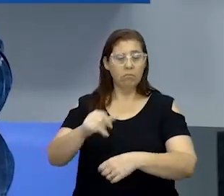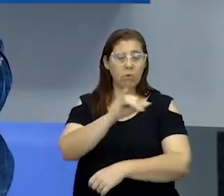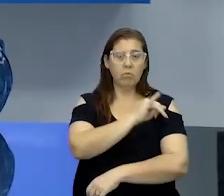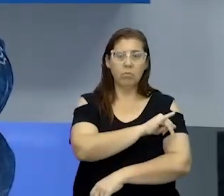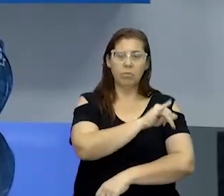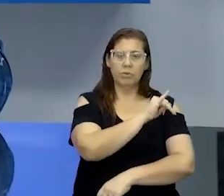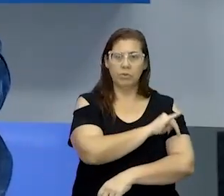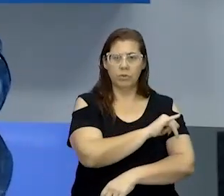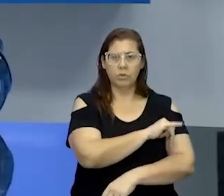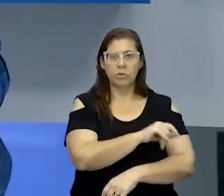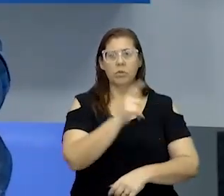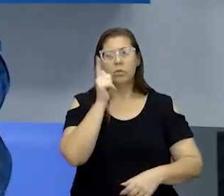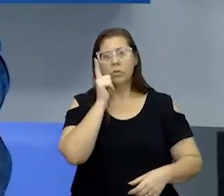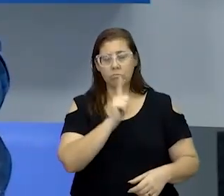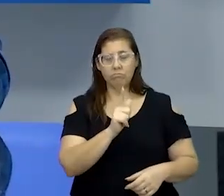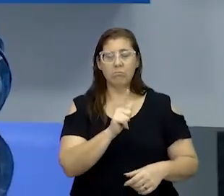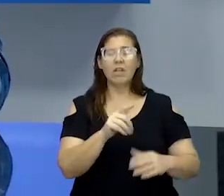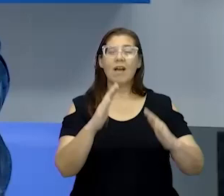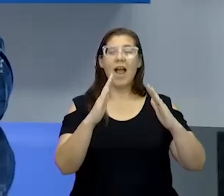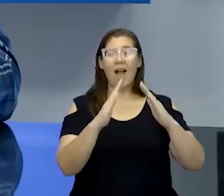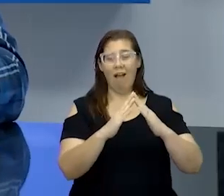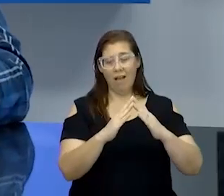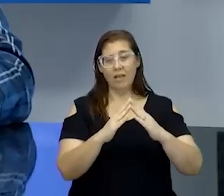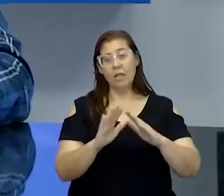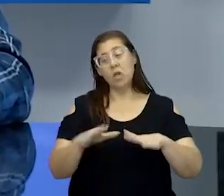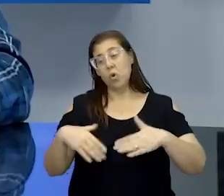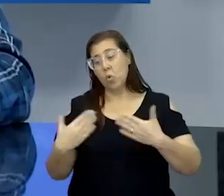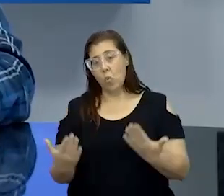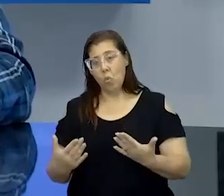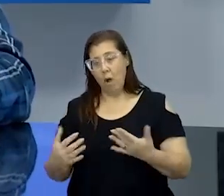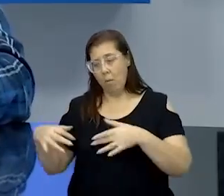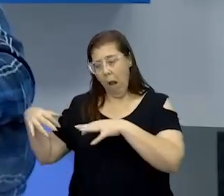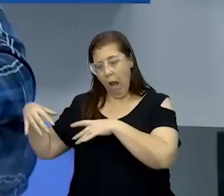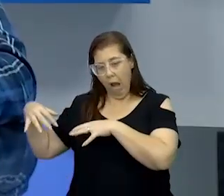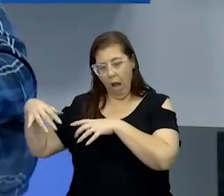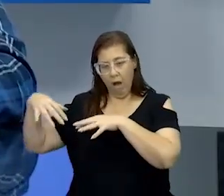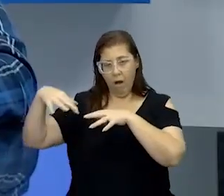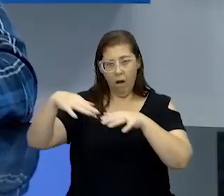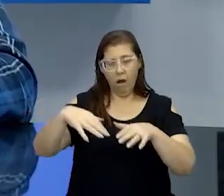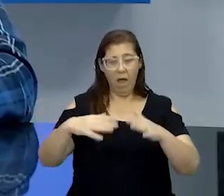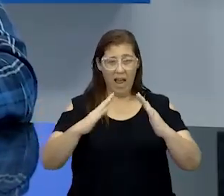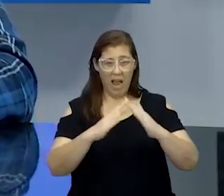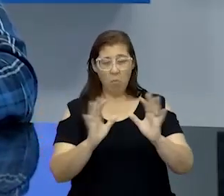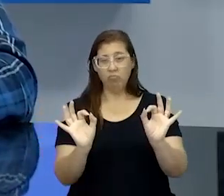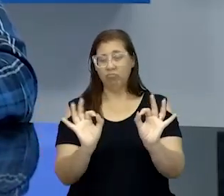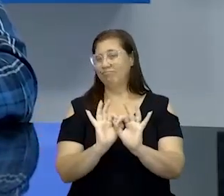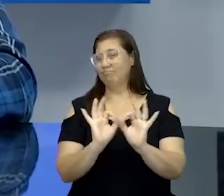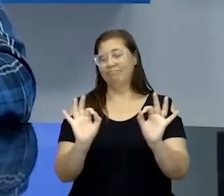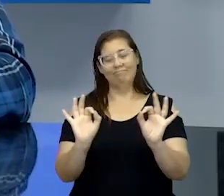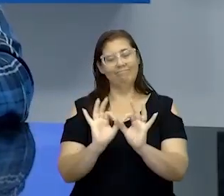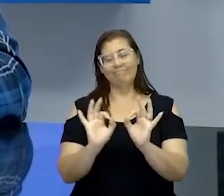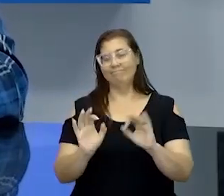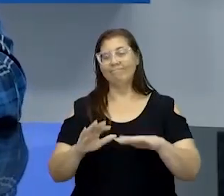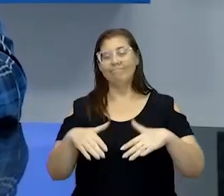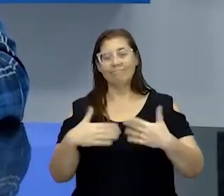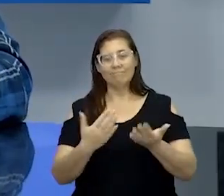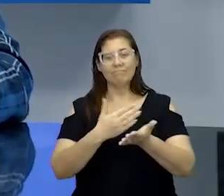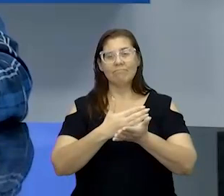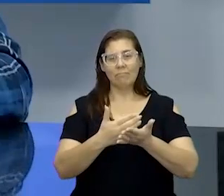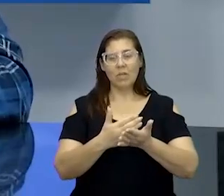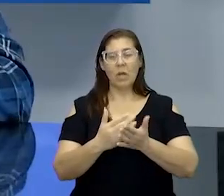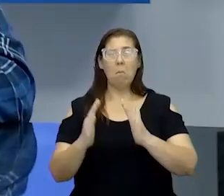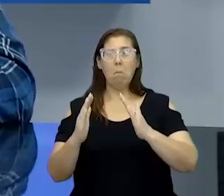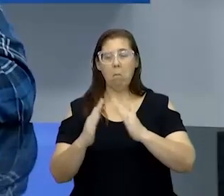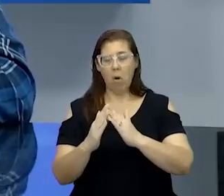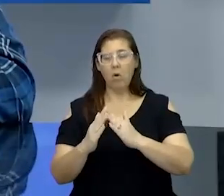Janeiro e ganhariam casas. E quando eles voltaram da guerra, eles não ganharam casa nenhuma, tá? Então eles começaram a